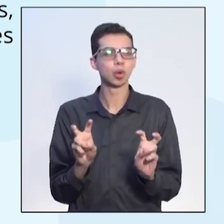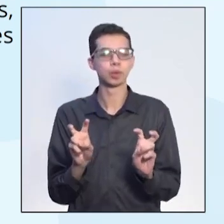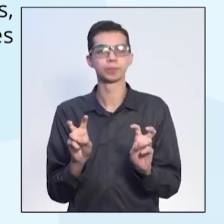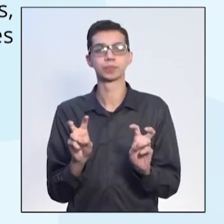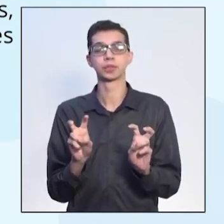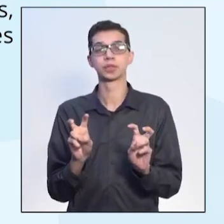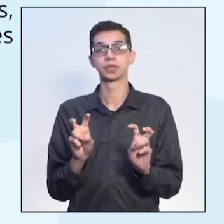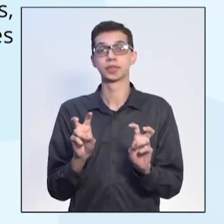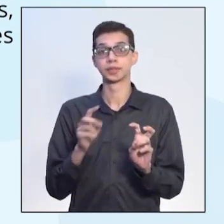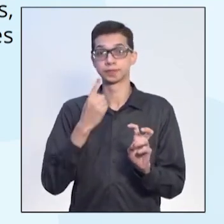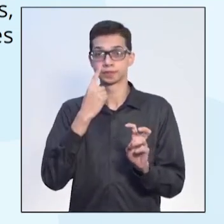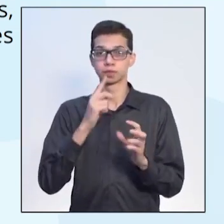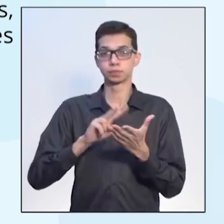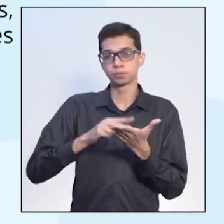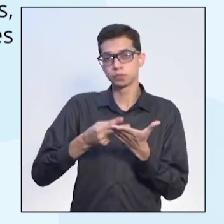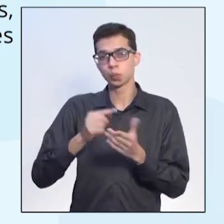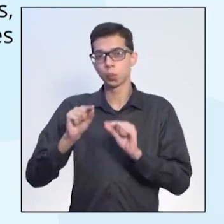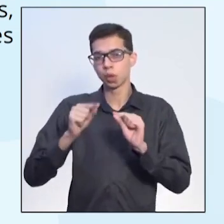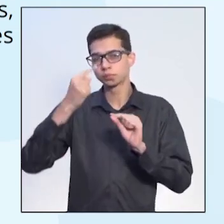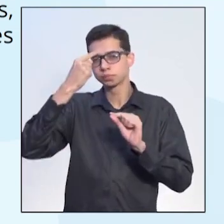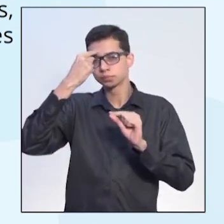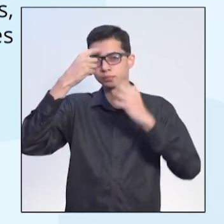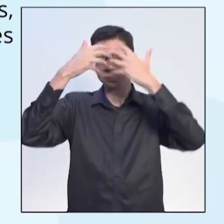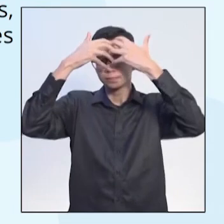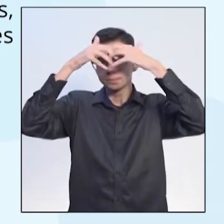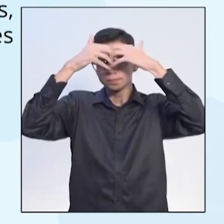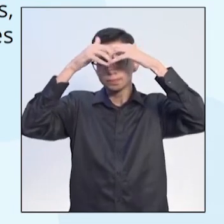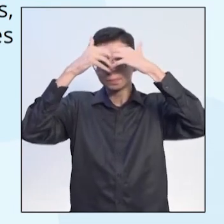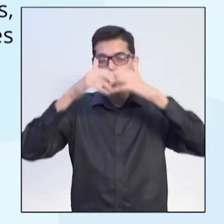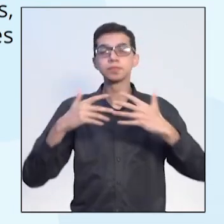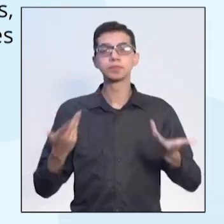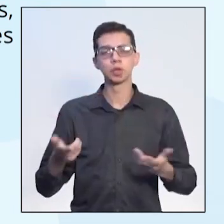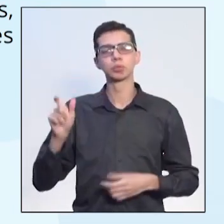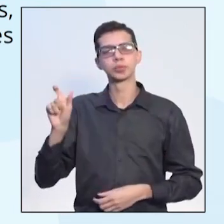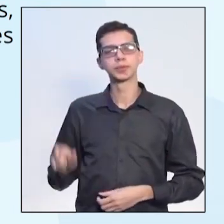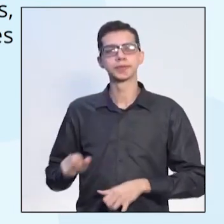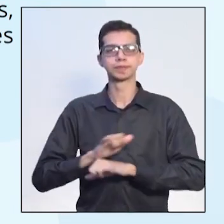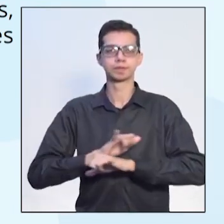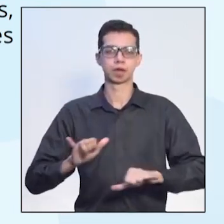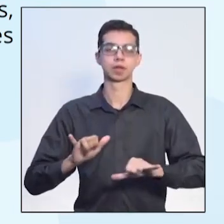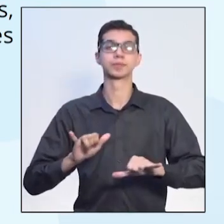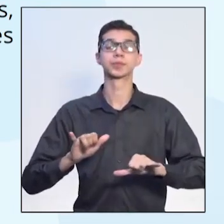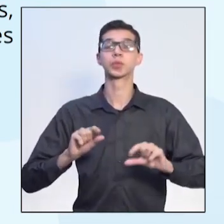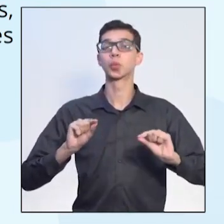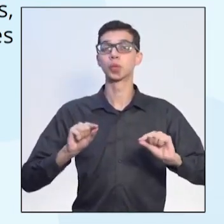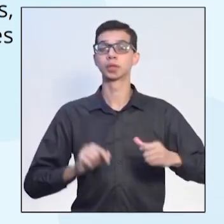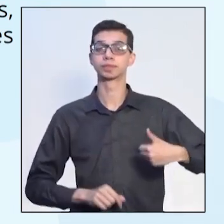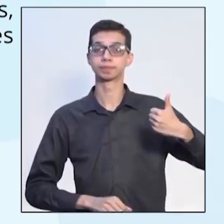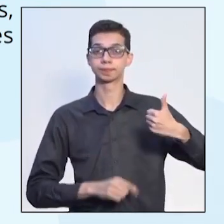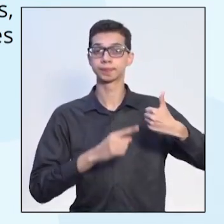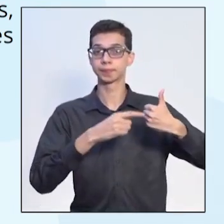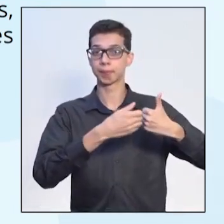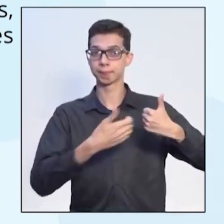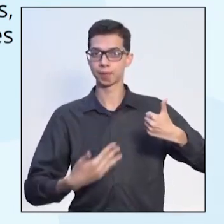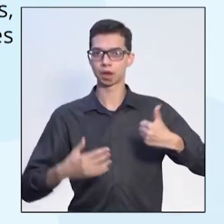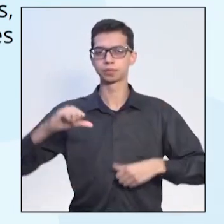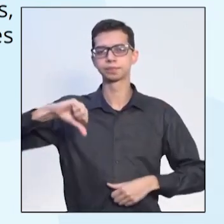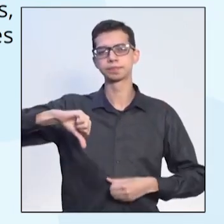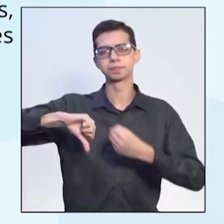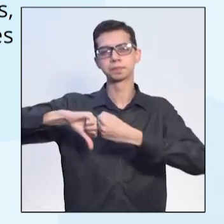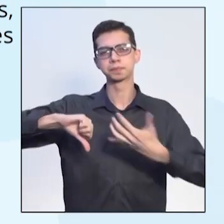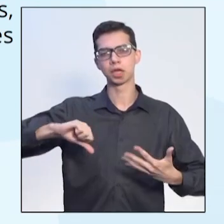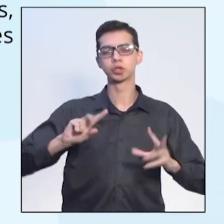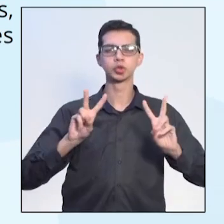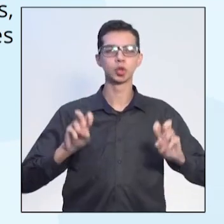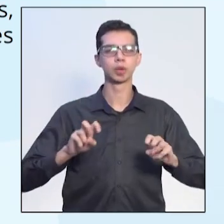Nela, o autor expõe os pontos positivos e negativos sobre determinado objeto artístico, apresentando o seu ponto de vista